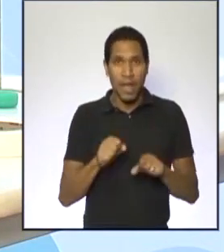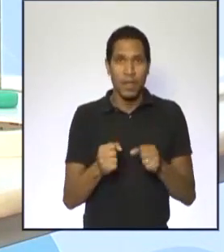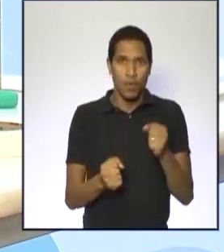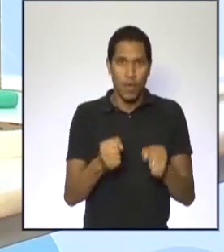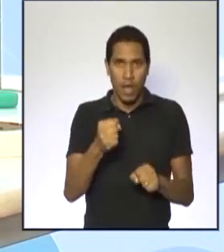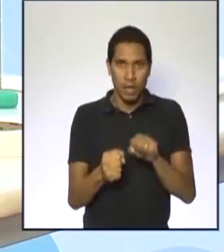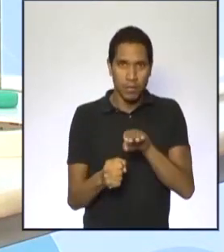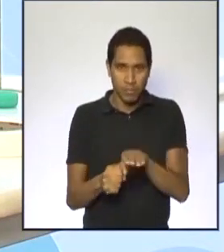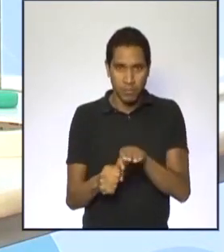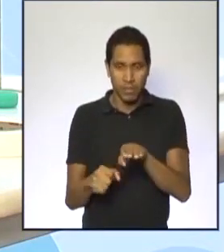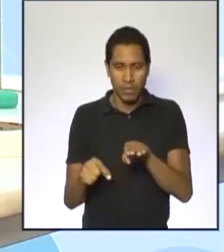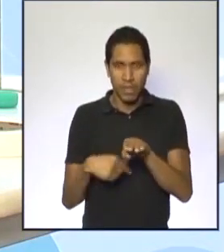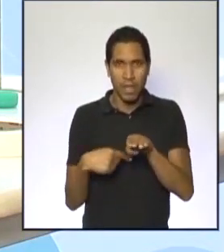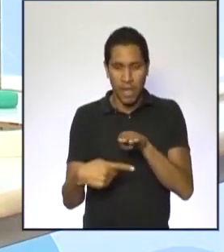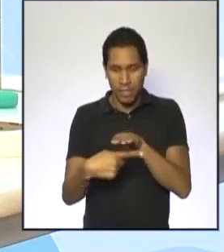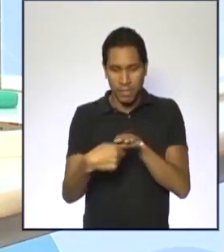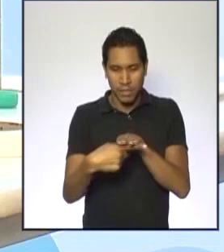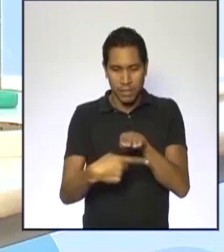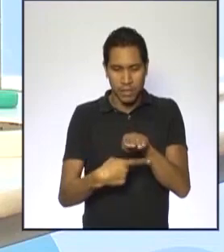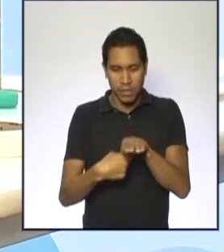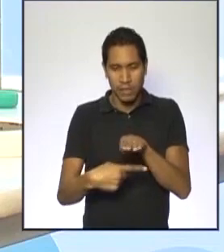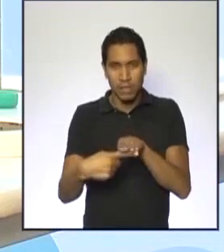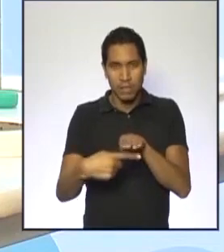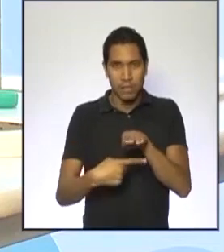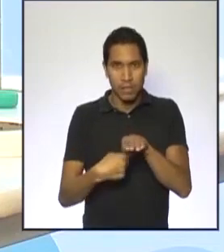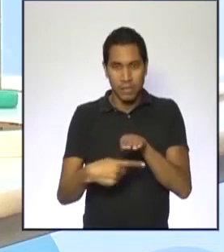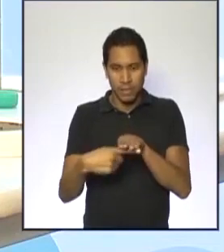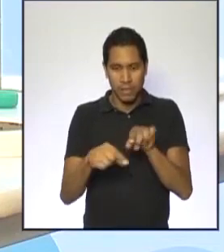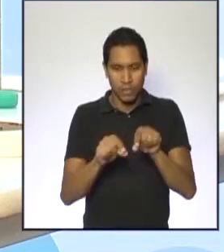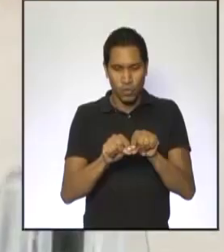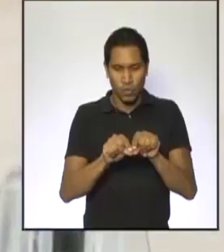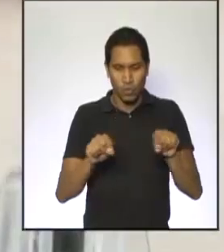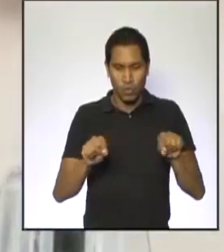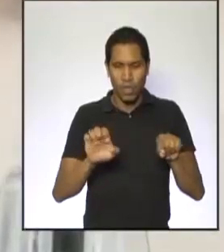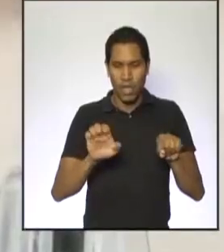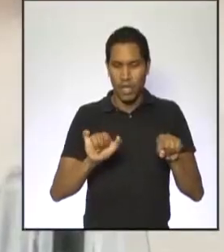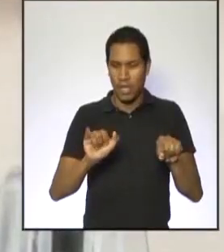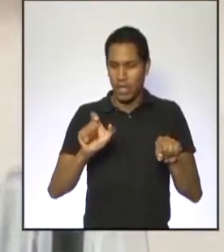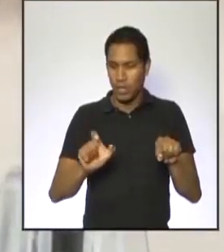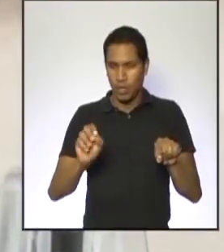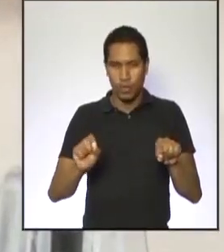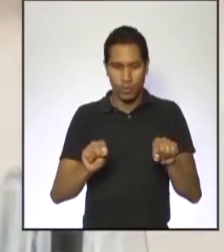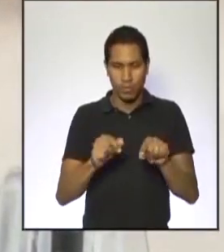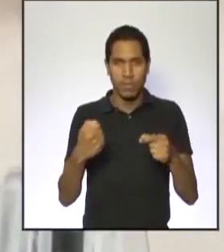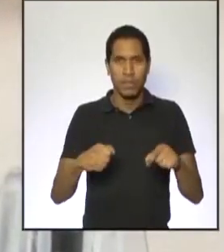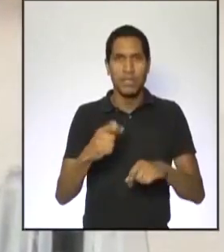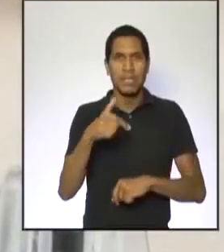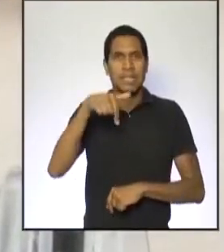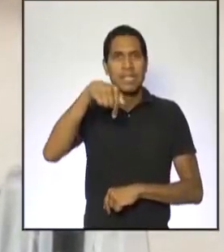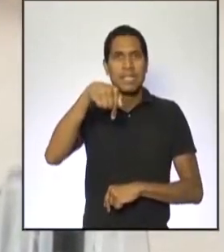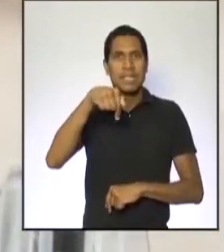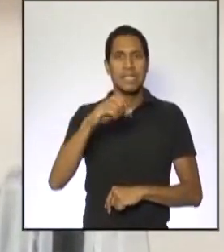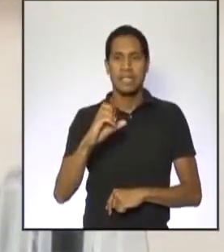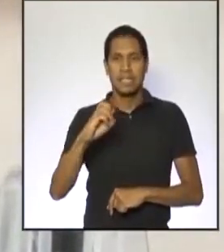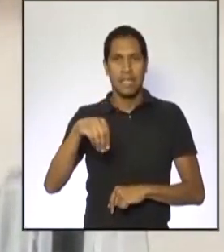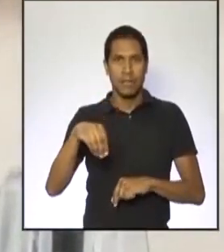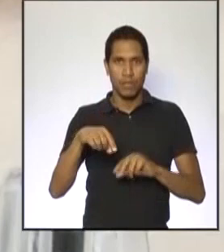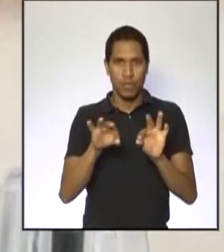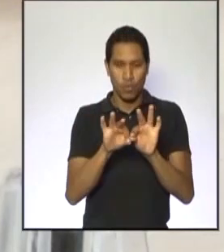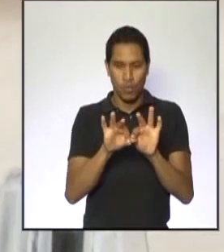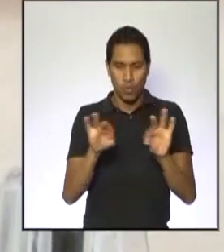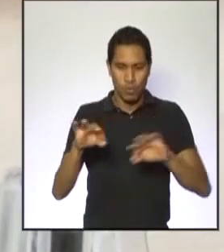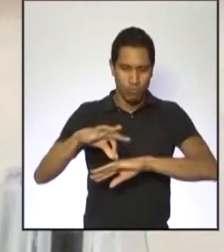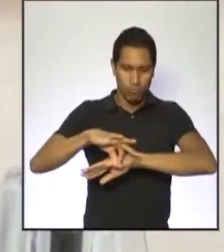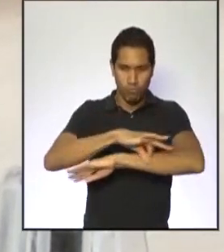aproximadamente 7 centímetros. Então, eu vou medir aqui 7